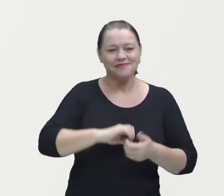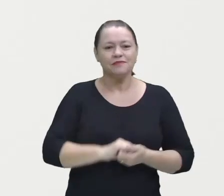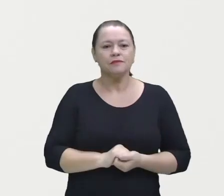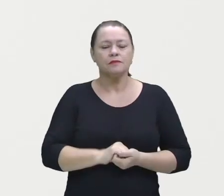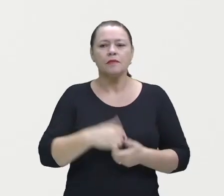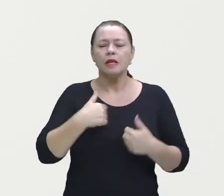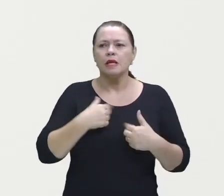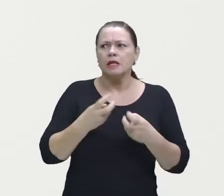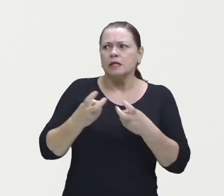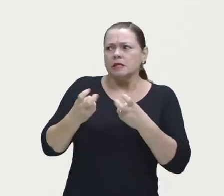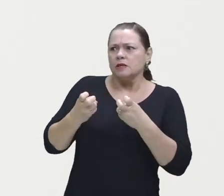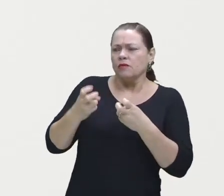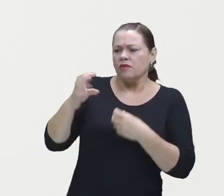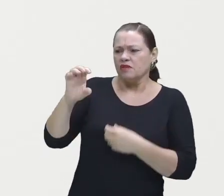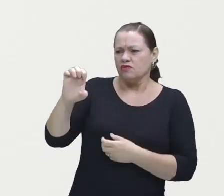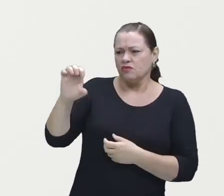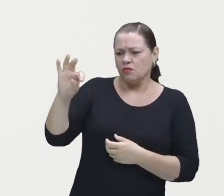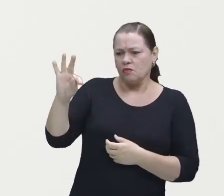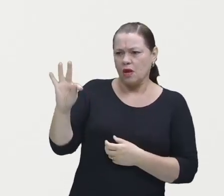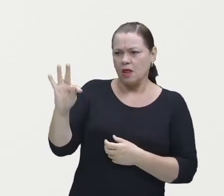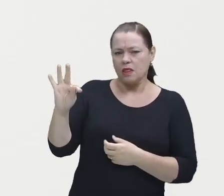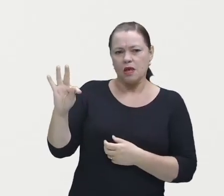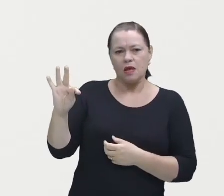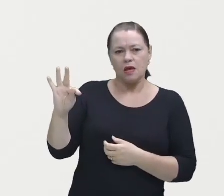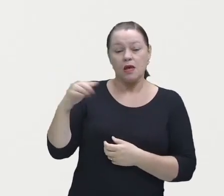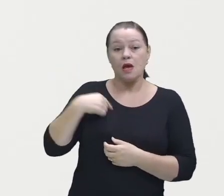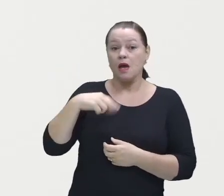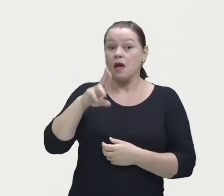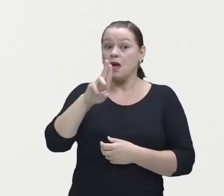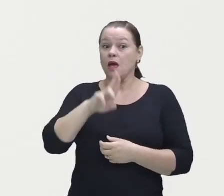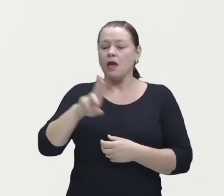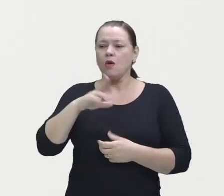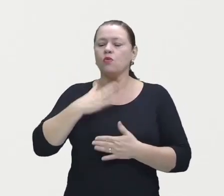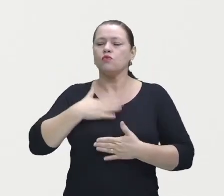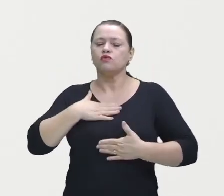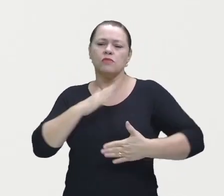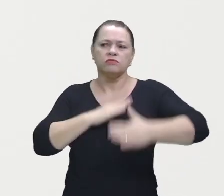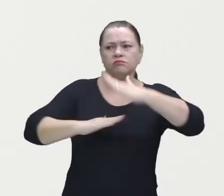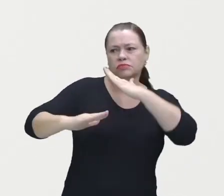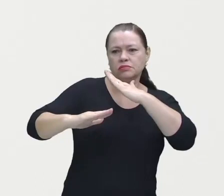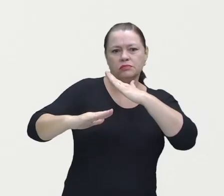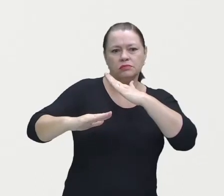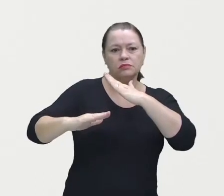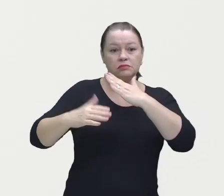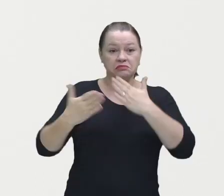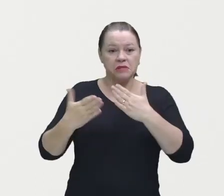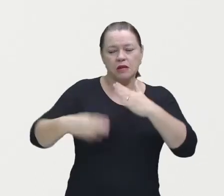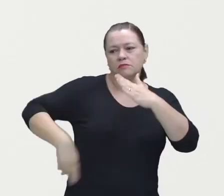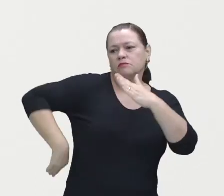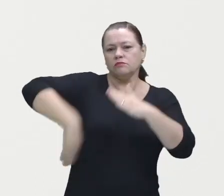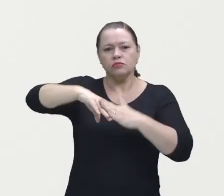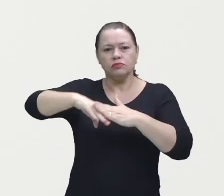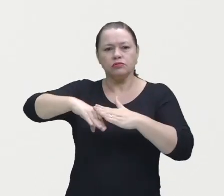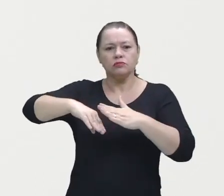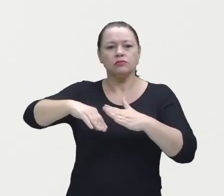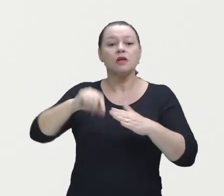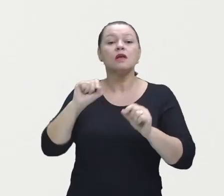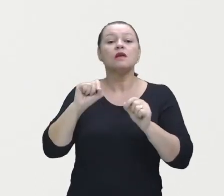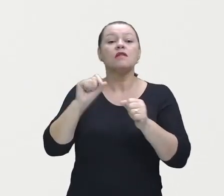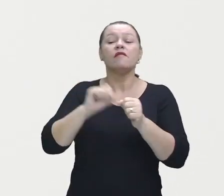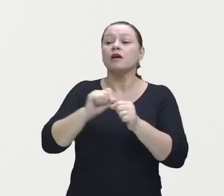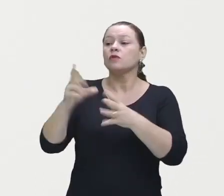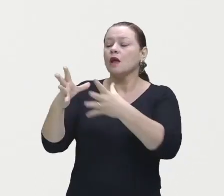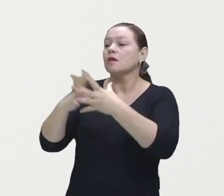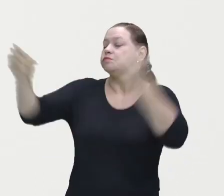vejo um ET, uso meu karatê, dou um chute e faço